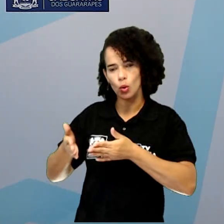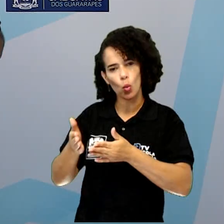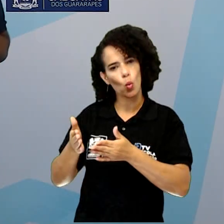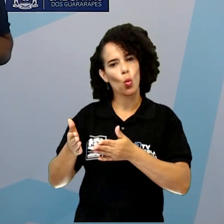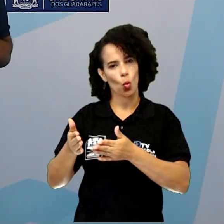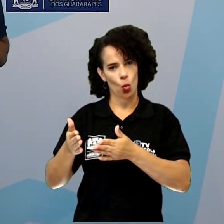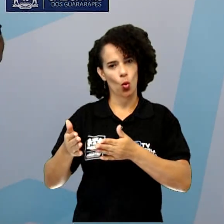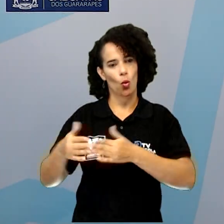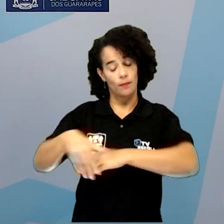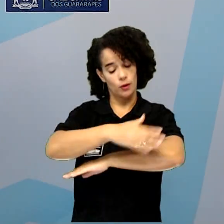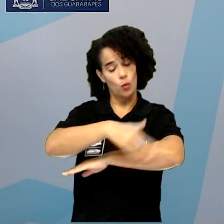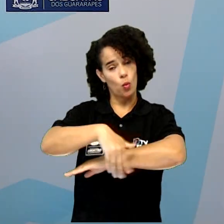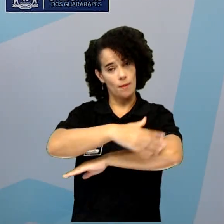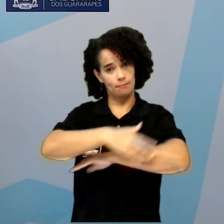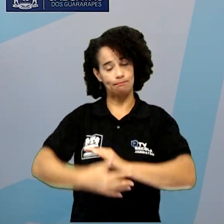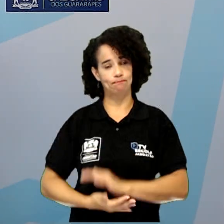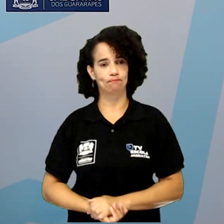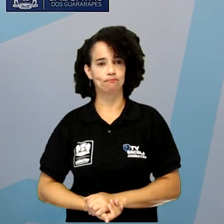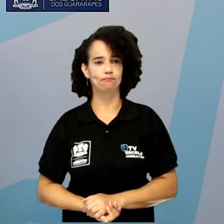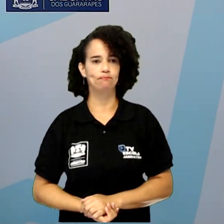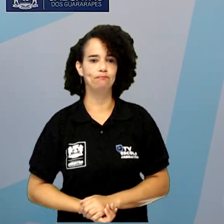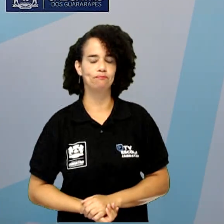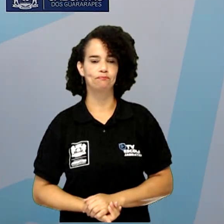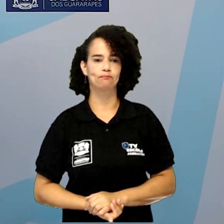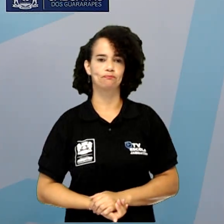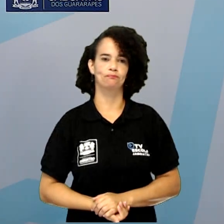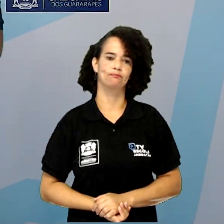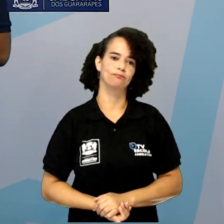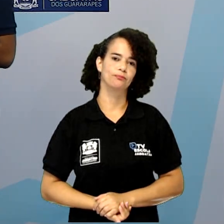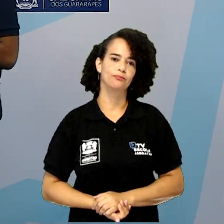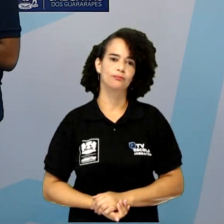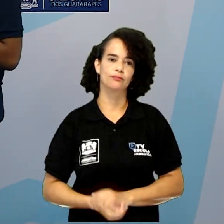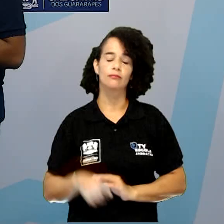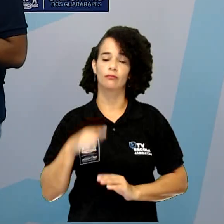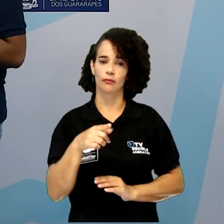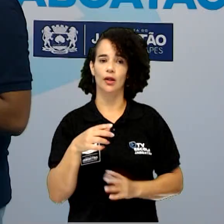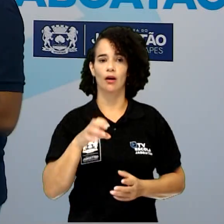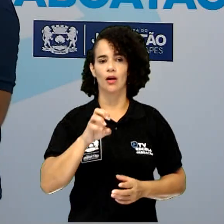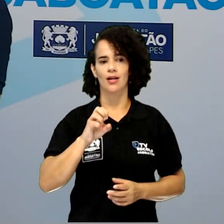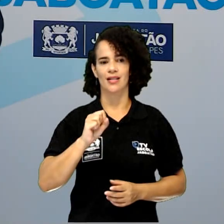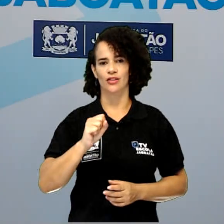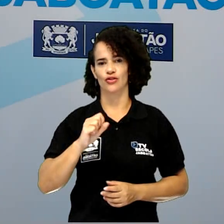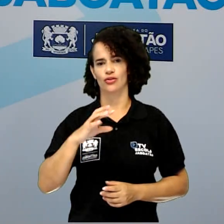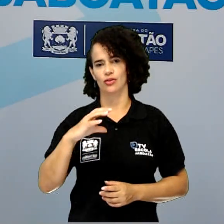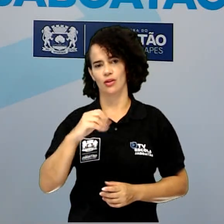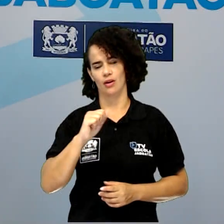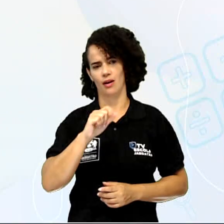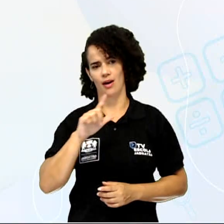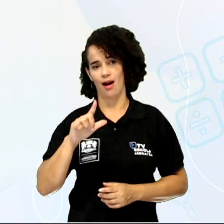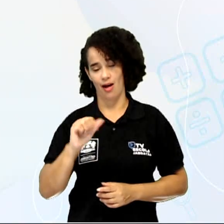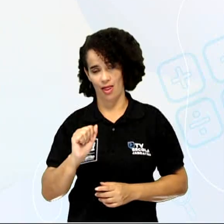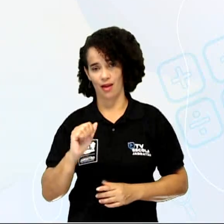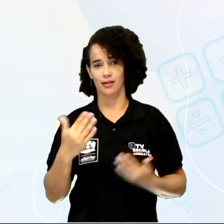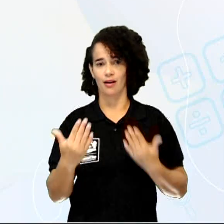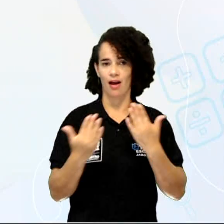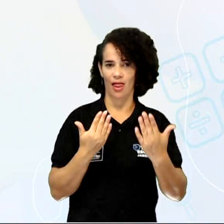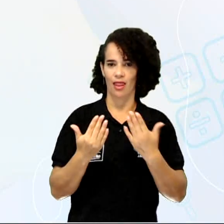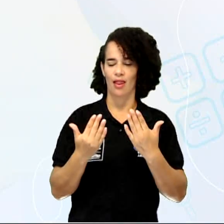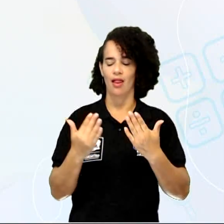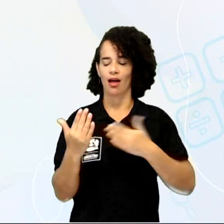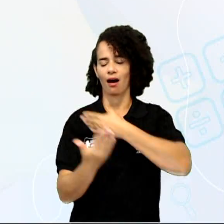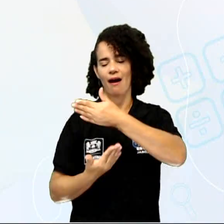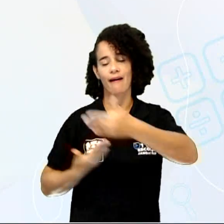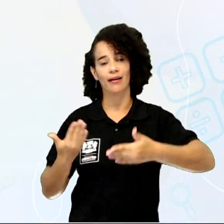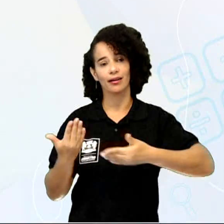ali. E aí, nós temos a escala, que é a relação entre dimensões.